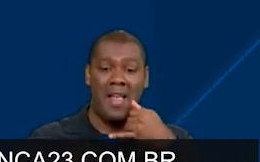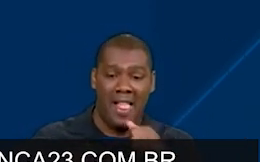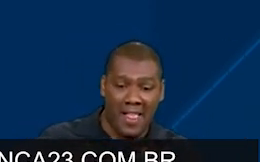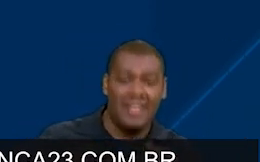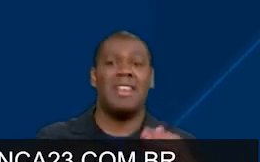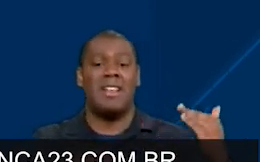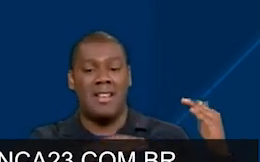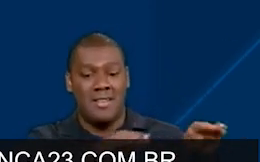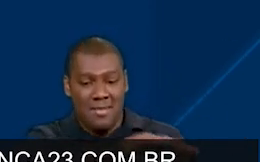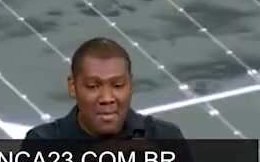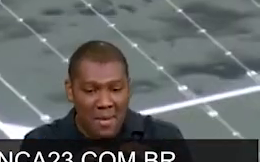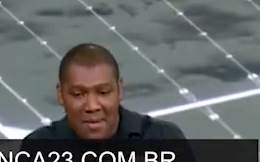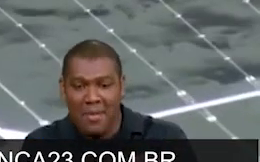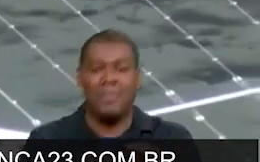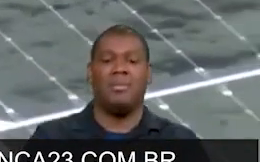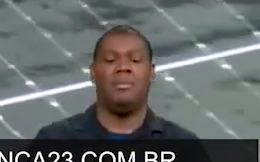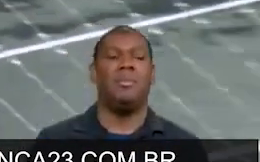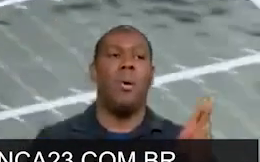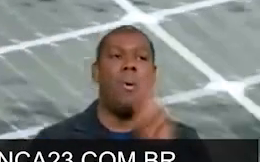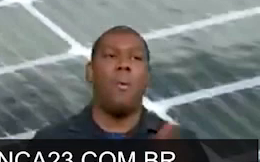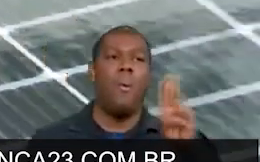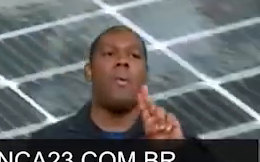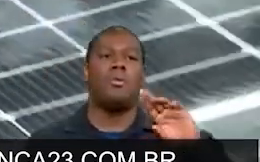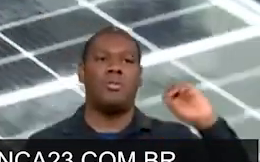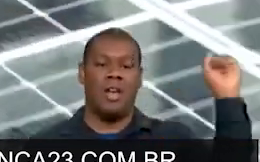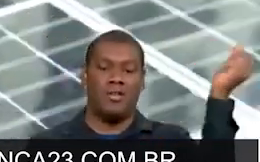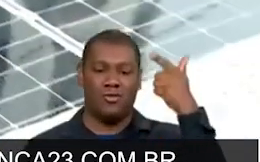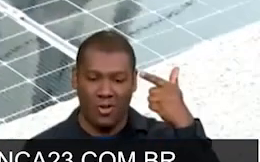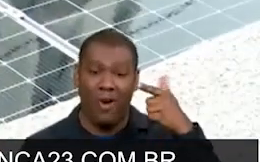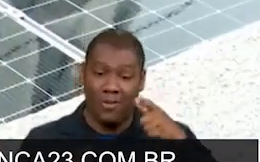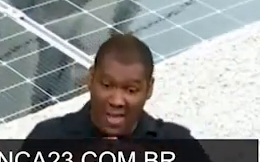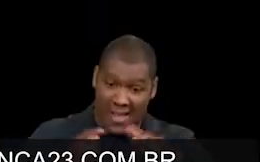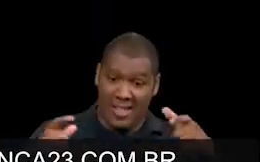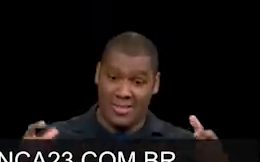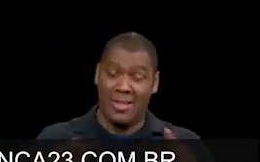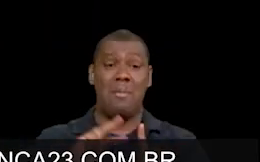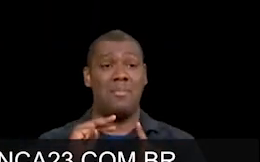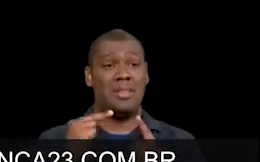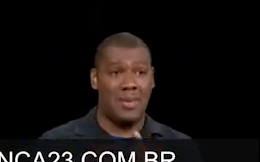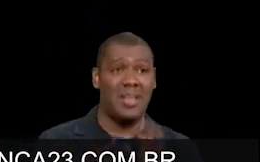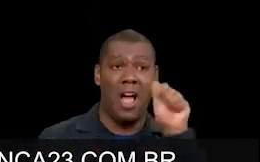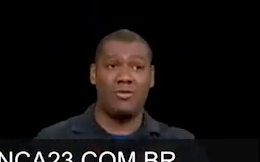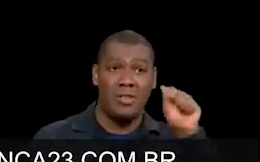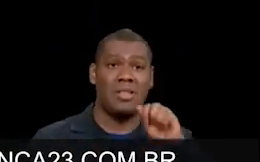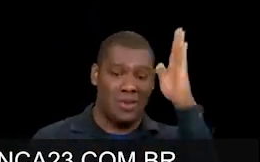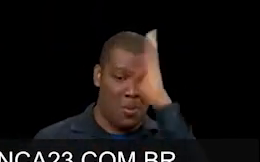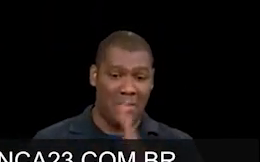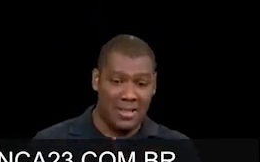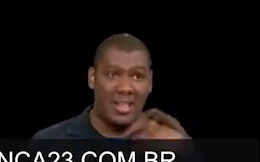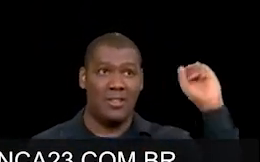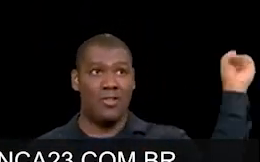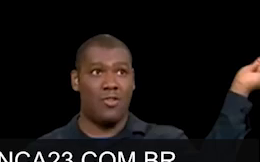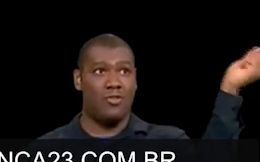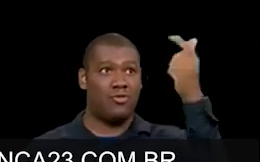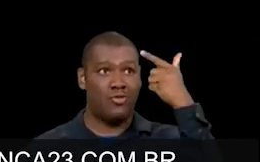matriz energética cada. O uso da energia solar está em crescimento. A expectativa da Associação Brasileira de Energia